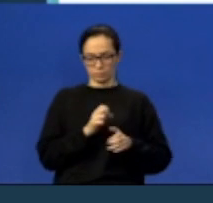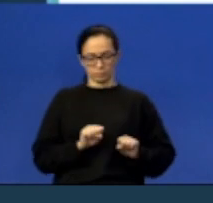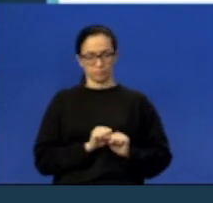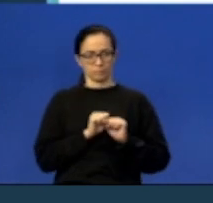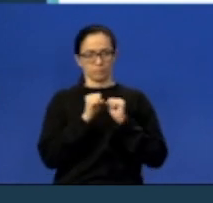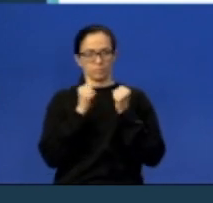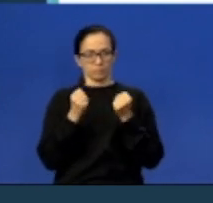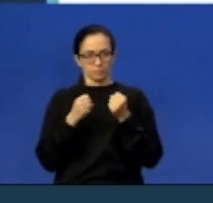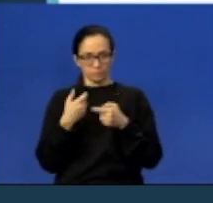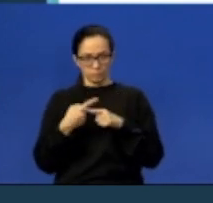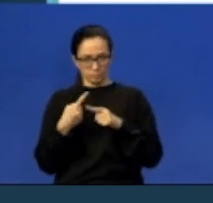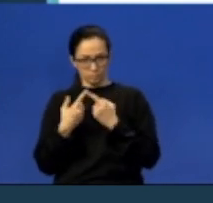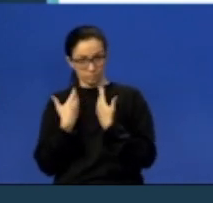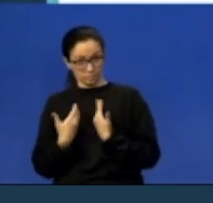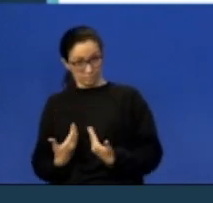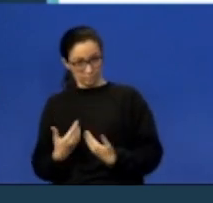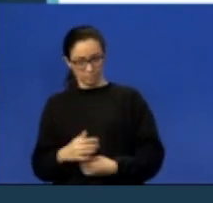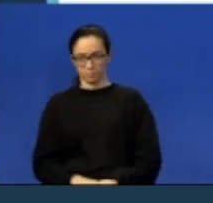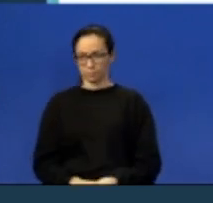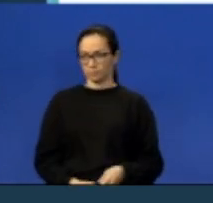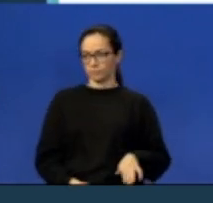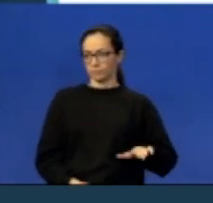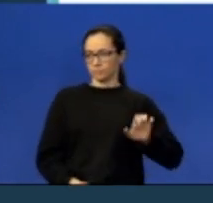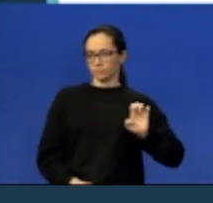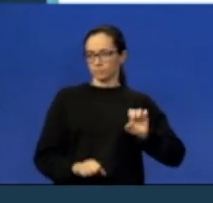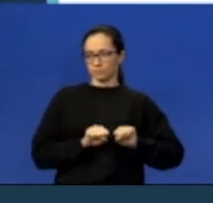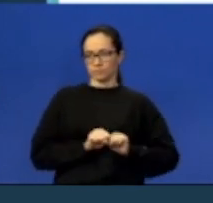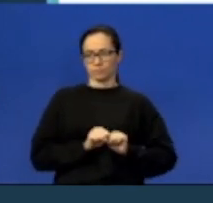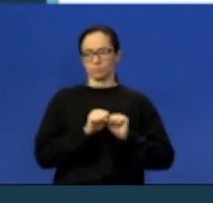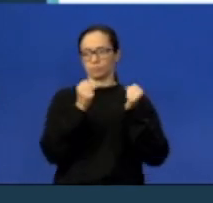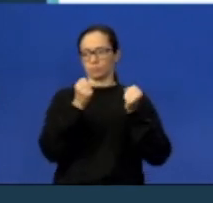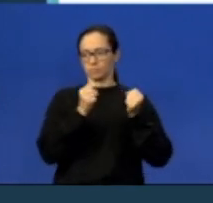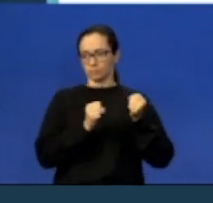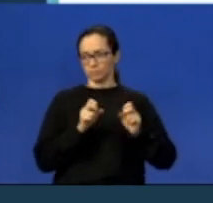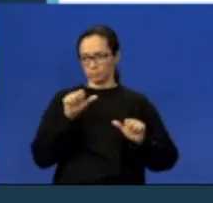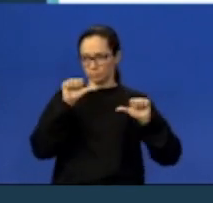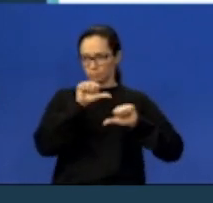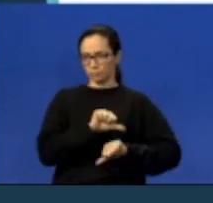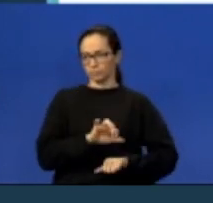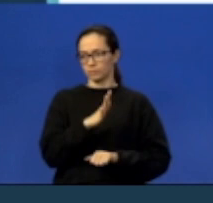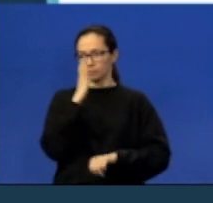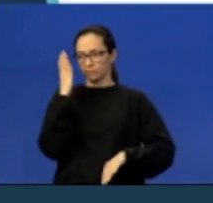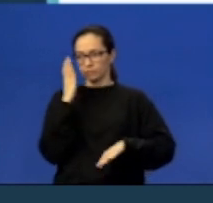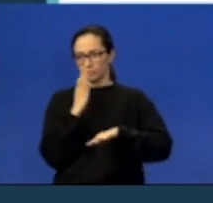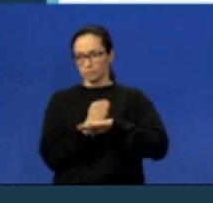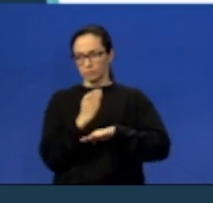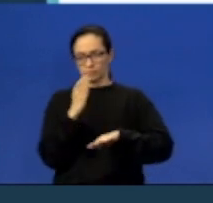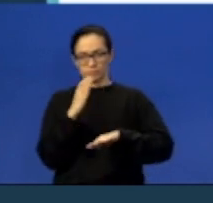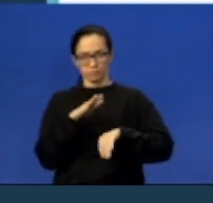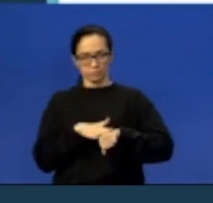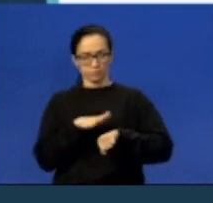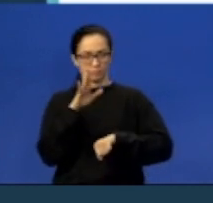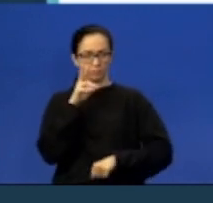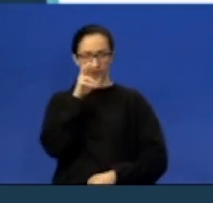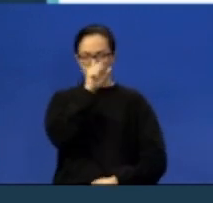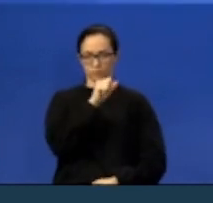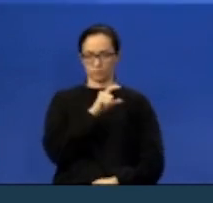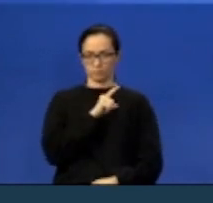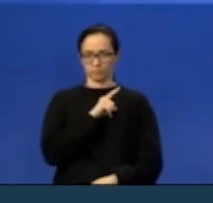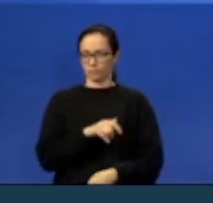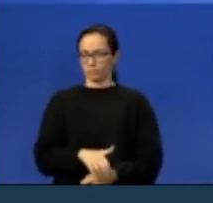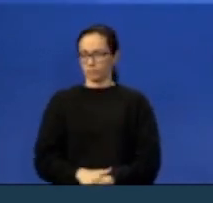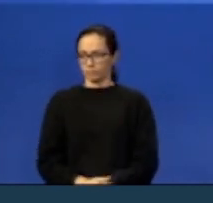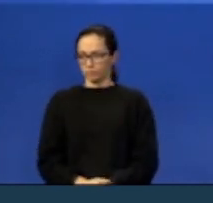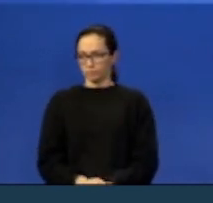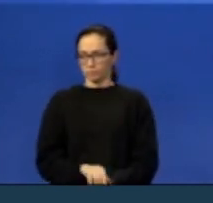ou fadiga. Letra E. Fraturas ósseas agudas são causadas por uma única carga, porém de magnitude elevada. Então, vocês